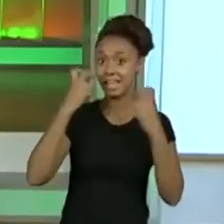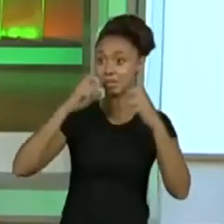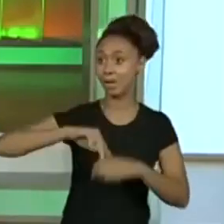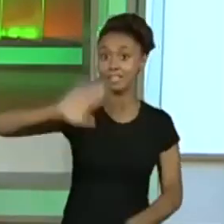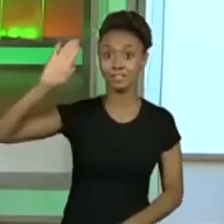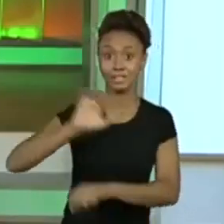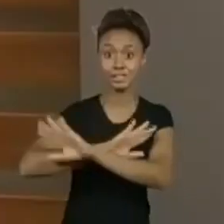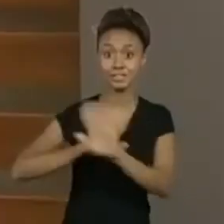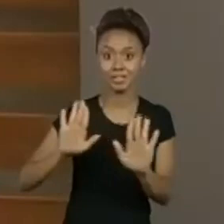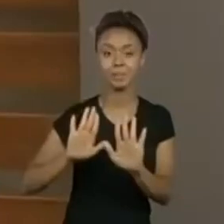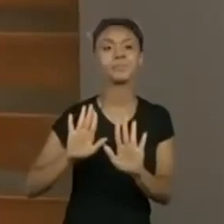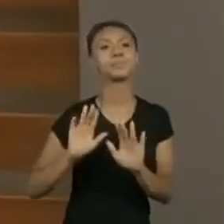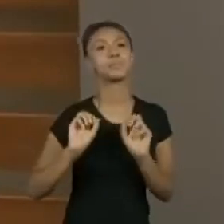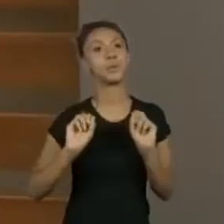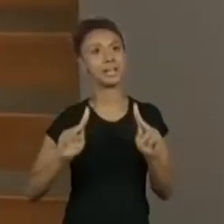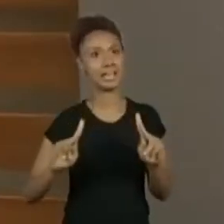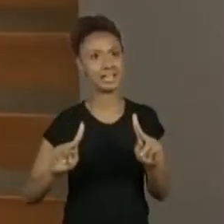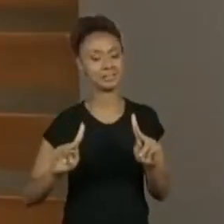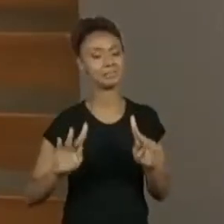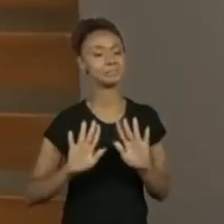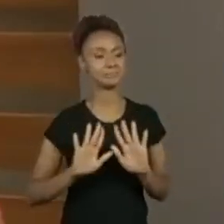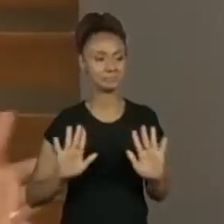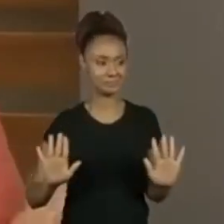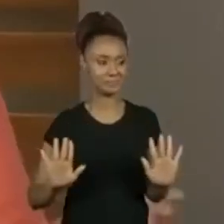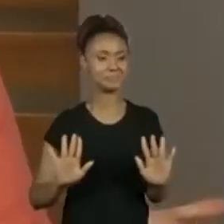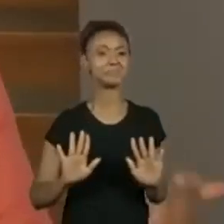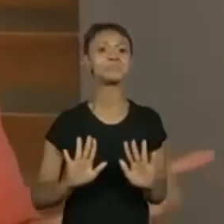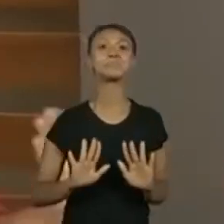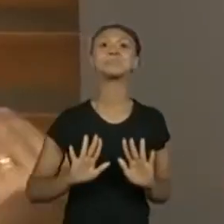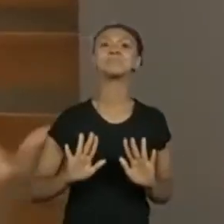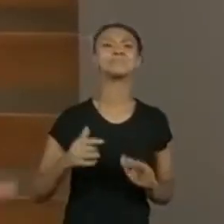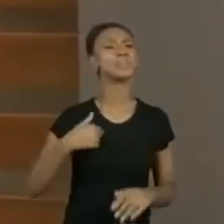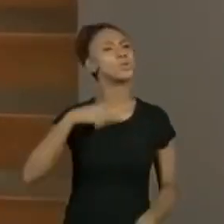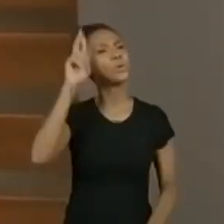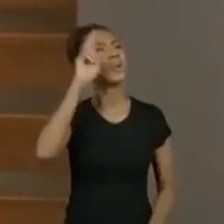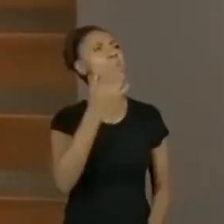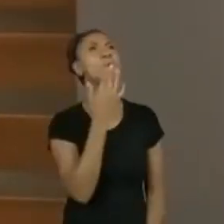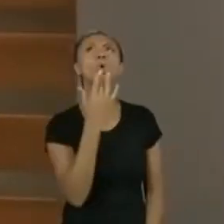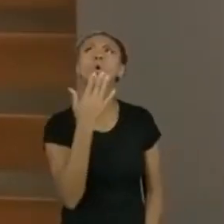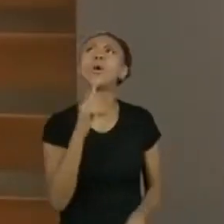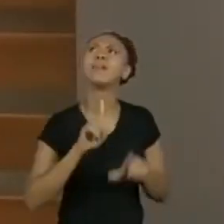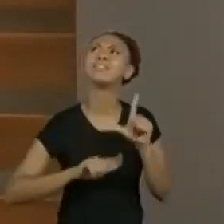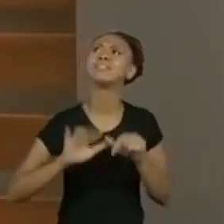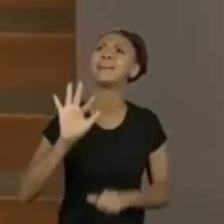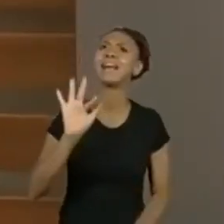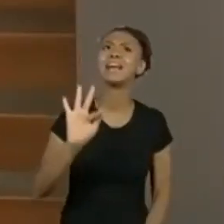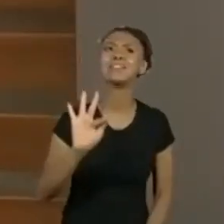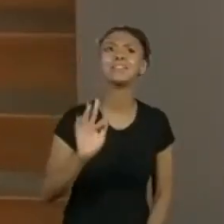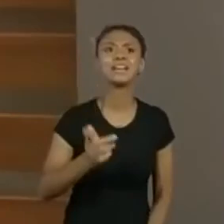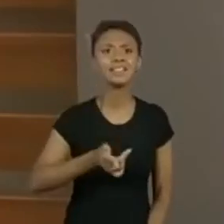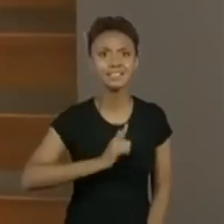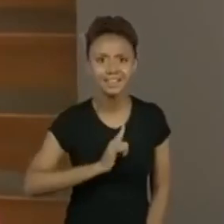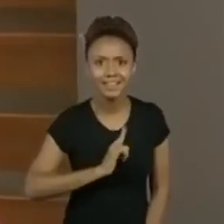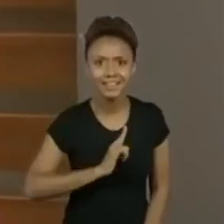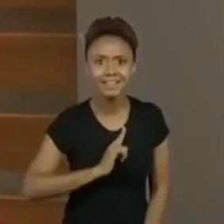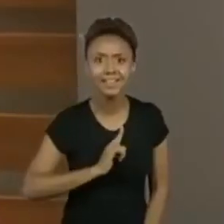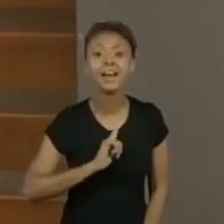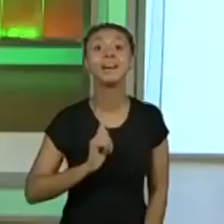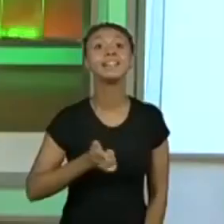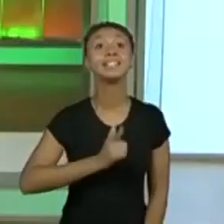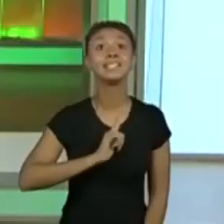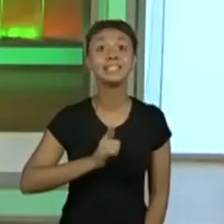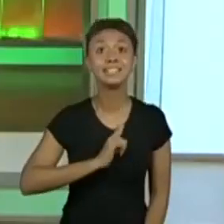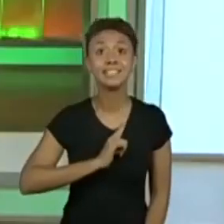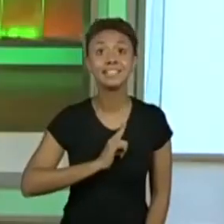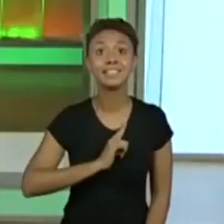O correto não é falar. Ai, falou stop, porque não, eu não lembro de nenhuma cor com F. E tem. Tem? Tem. Qual